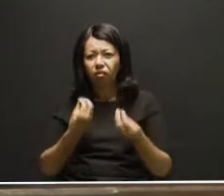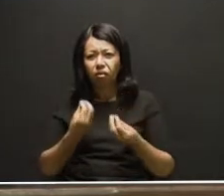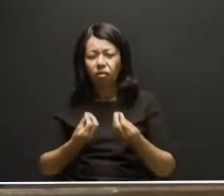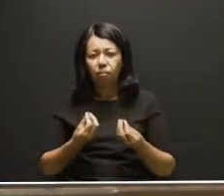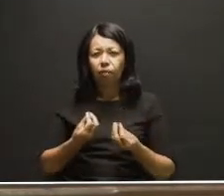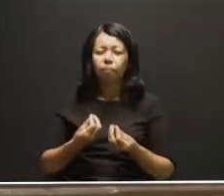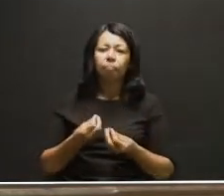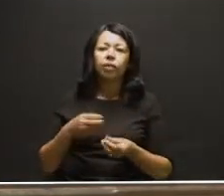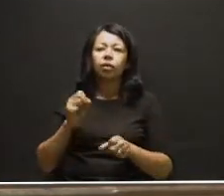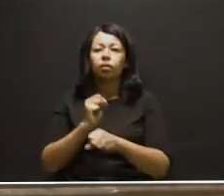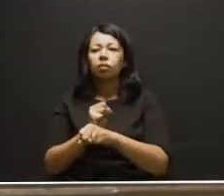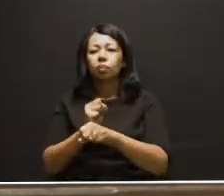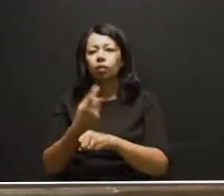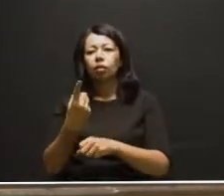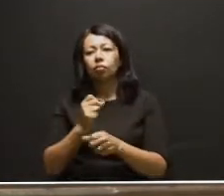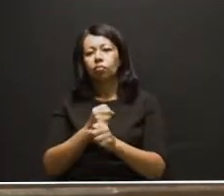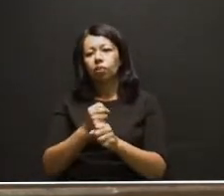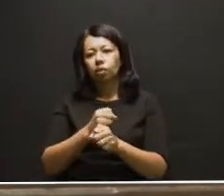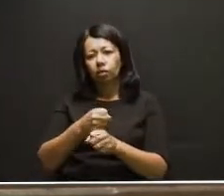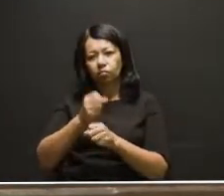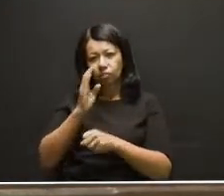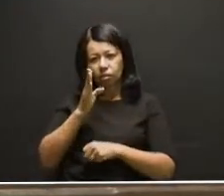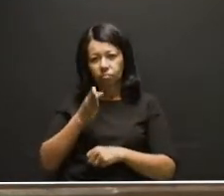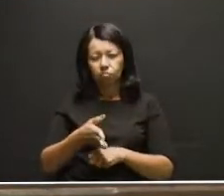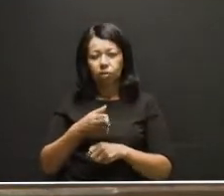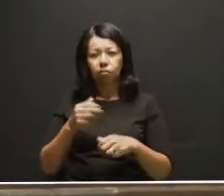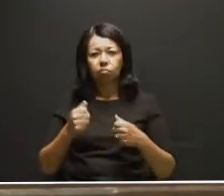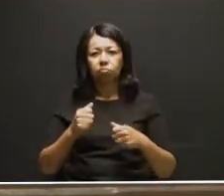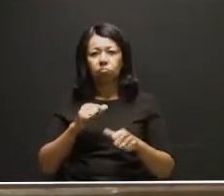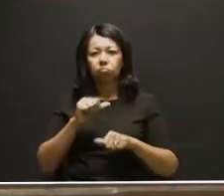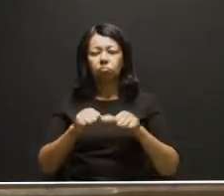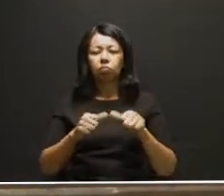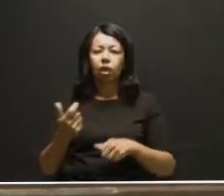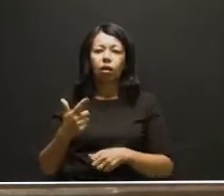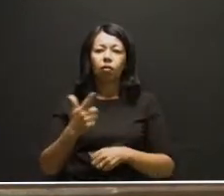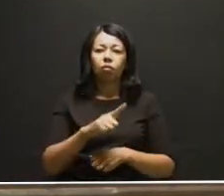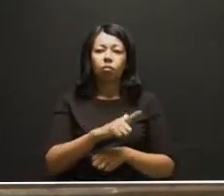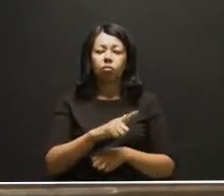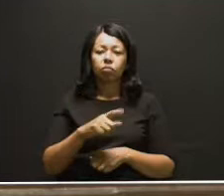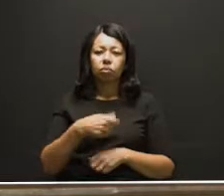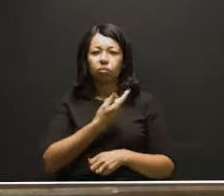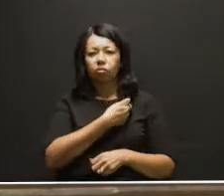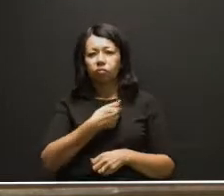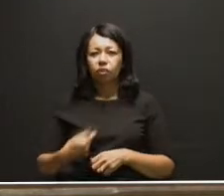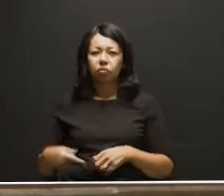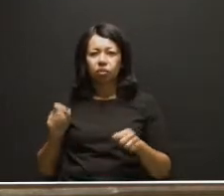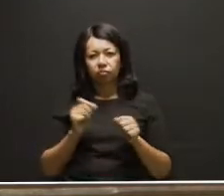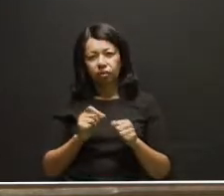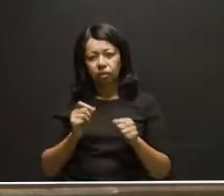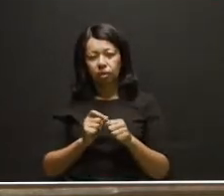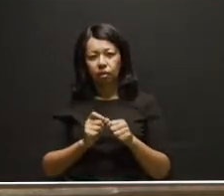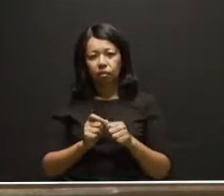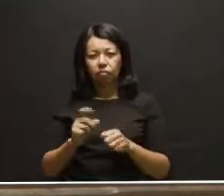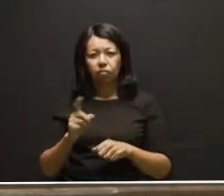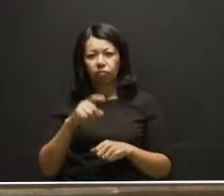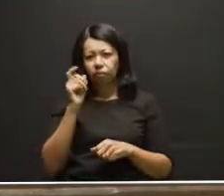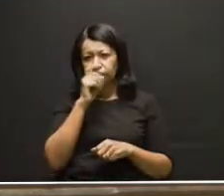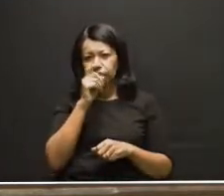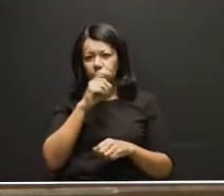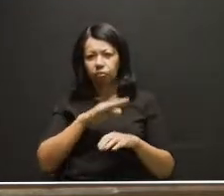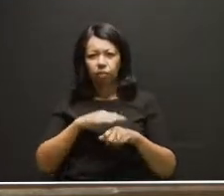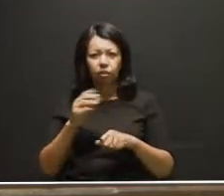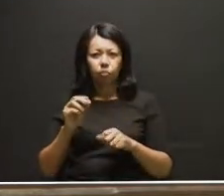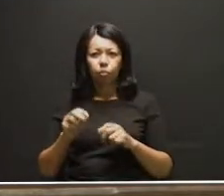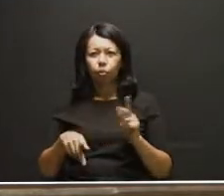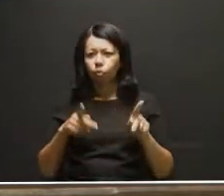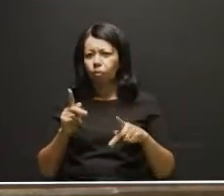faltando um ano e meio um ano vai querer revolucionar igual aos outros governos fizeram não vai ganhar mas o povo não